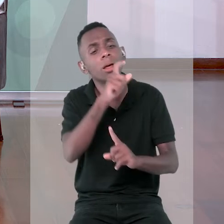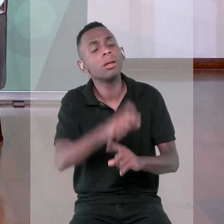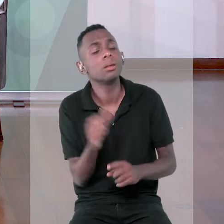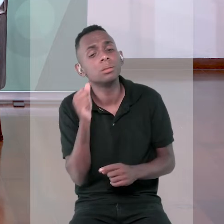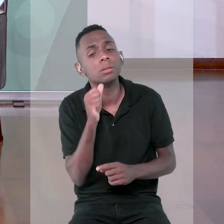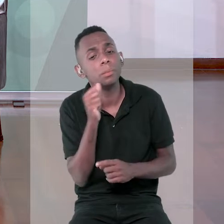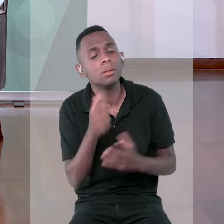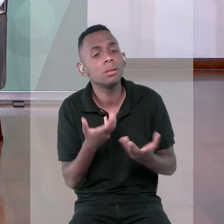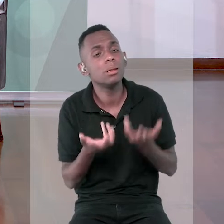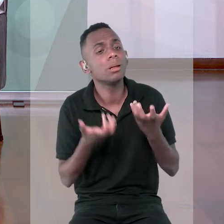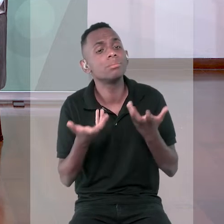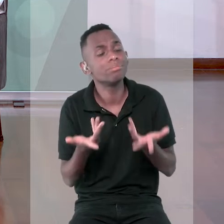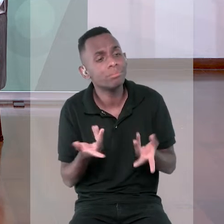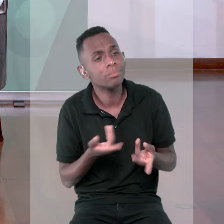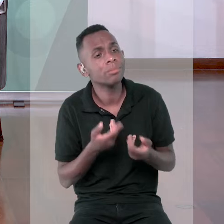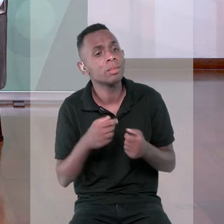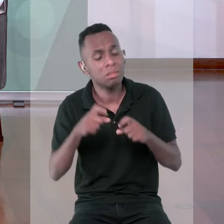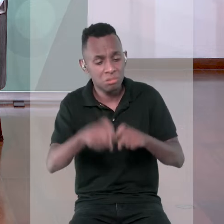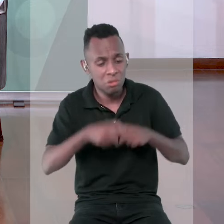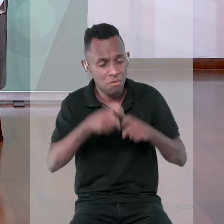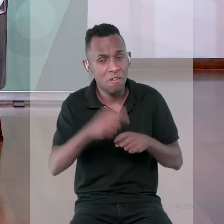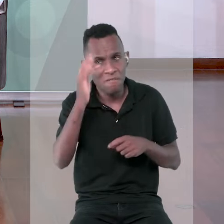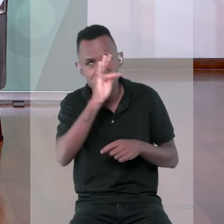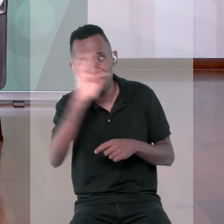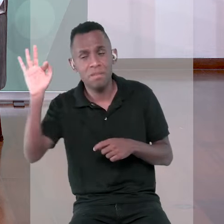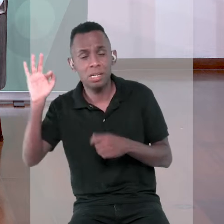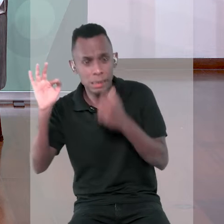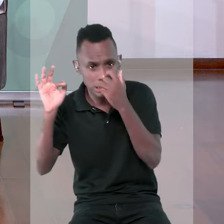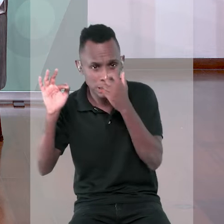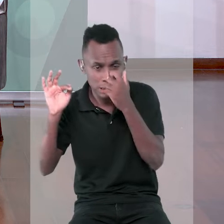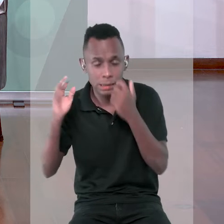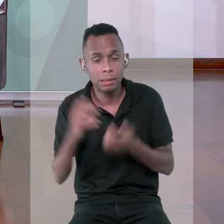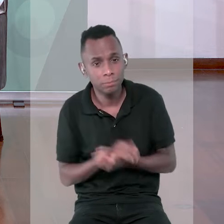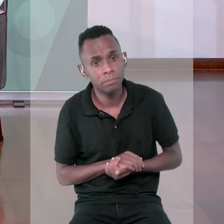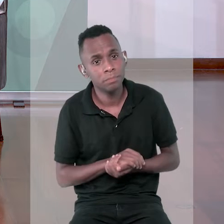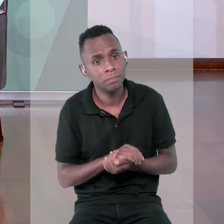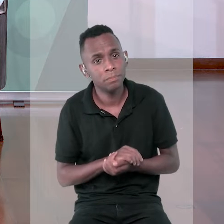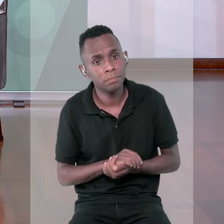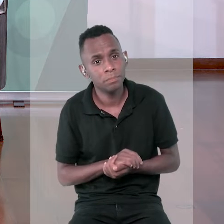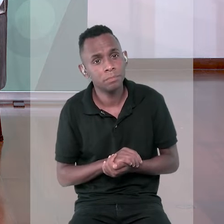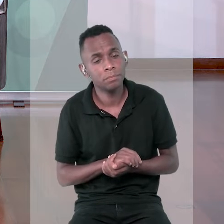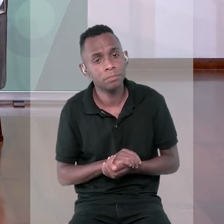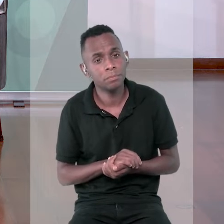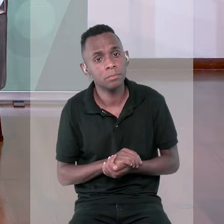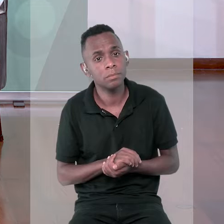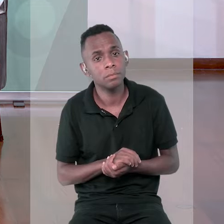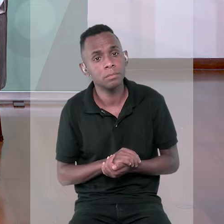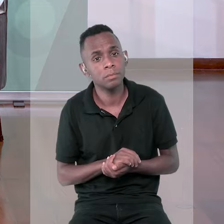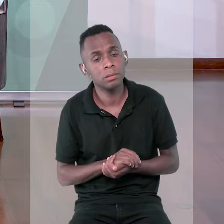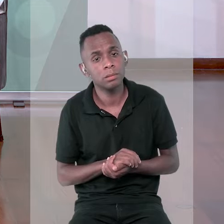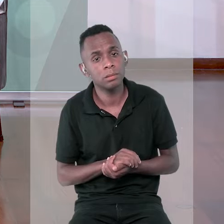menina que saiu da zona rural da França, né? e ouvindo